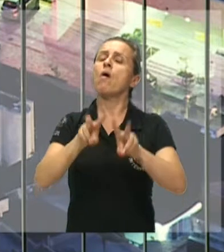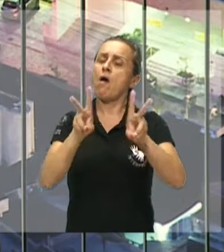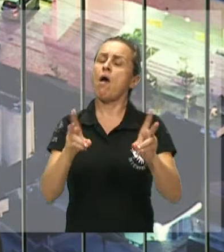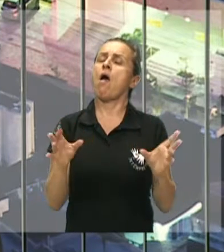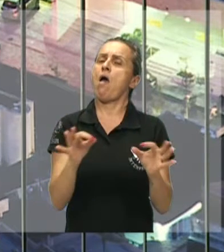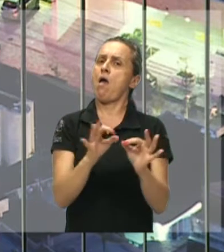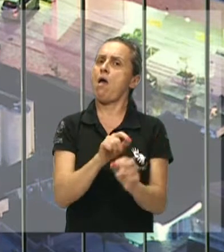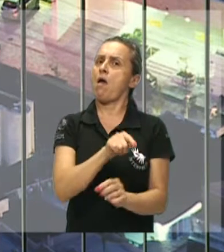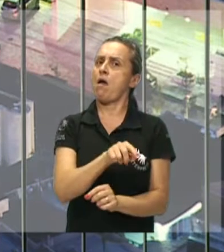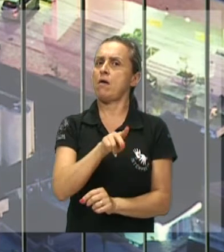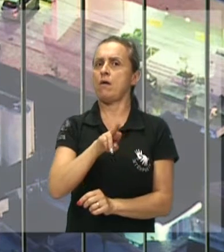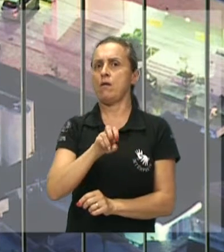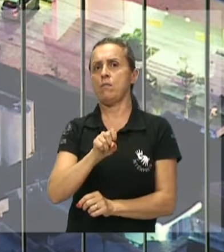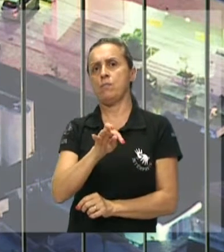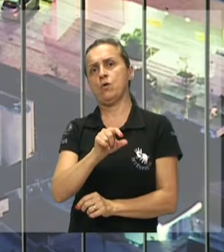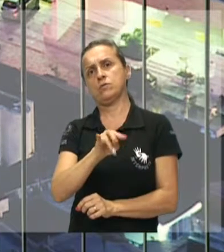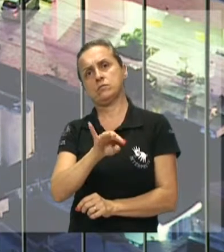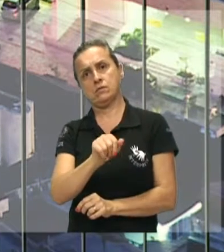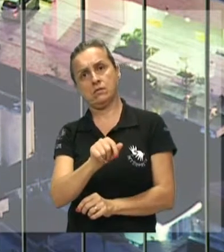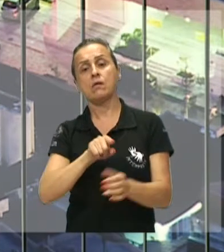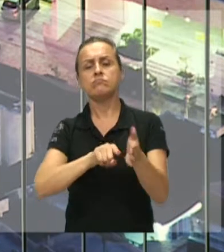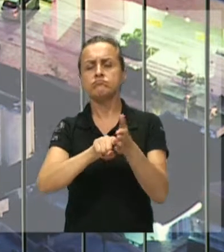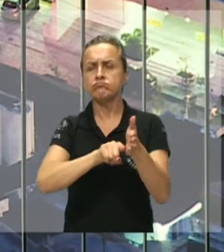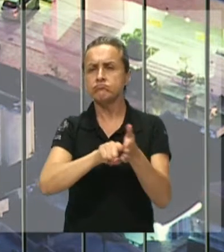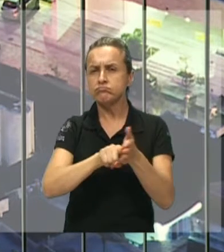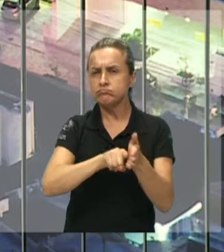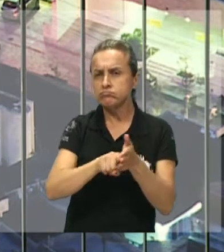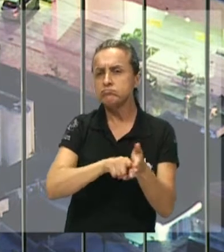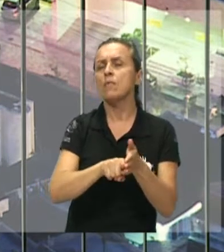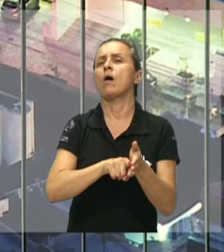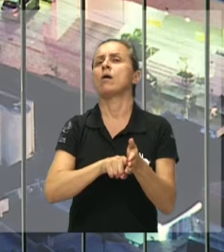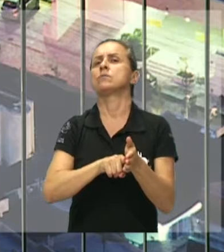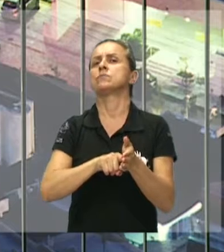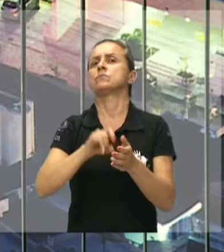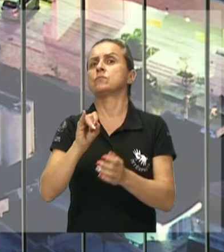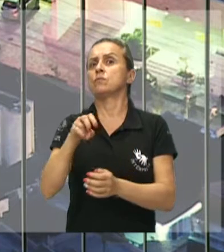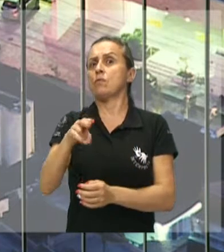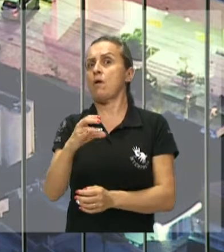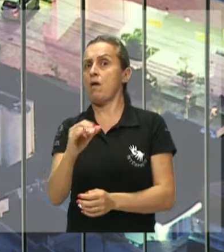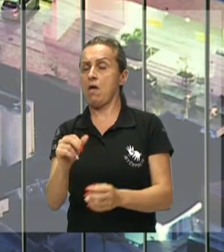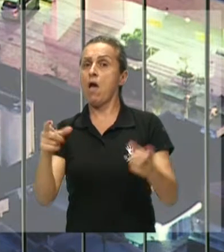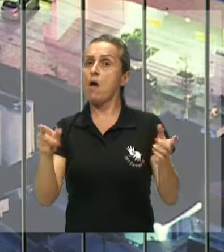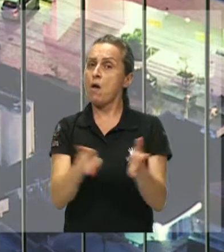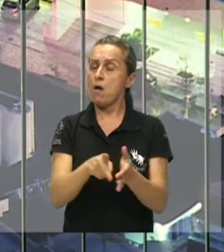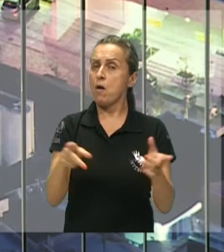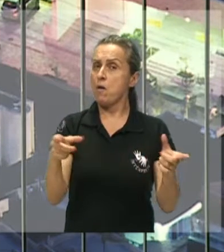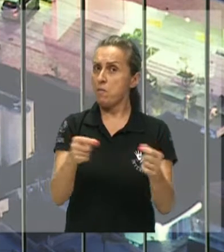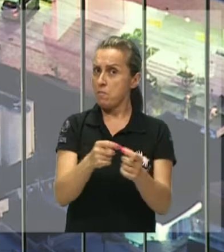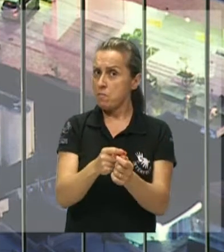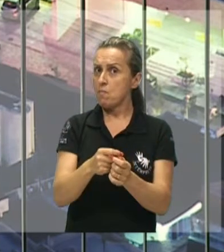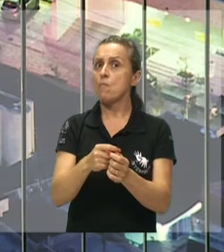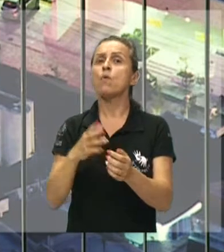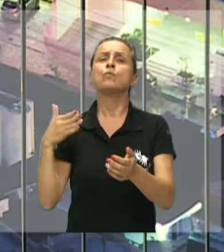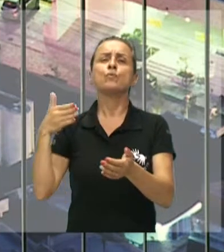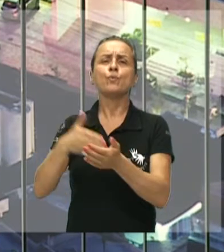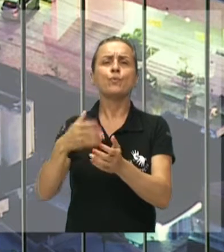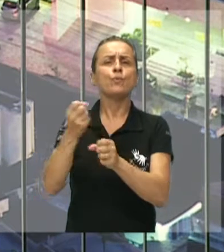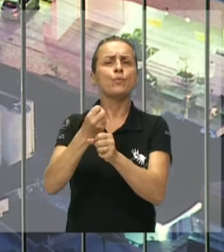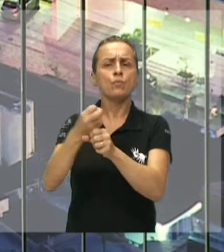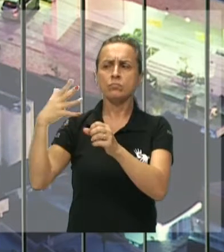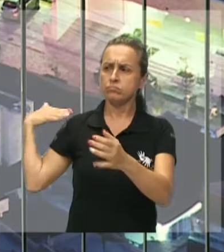próstata, segundo os dados do Instituto Nacional do Câncer, o INCA. Ao longo dos últimos anos, o Novembro Azul